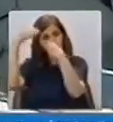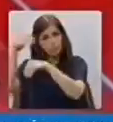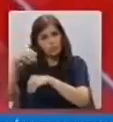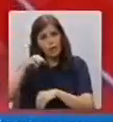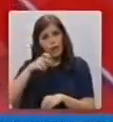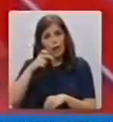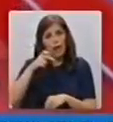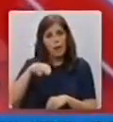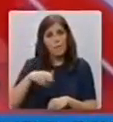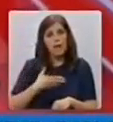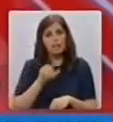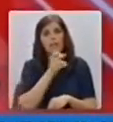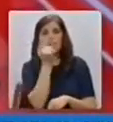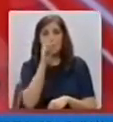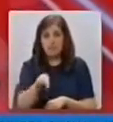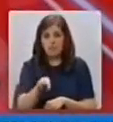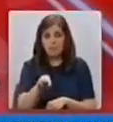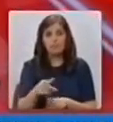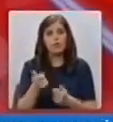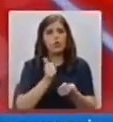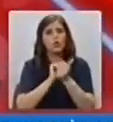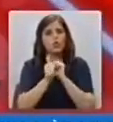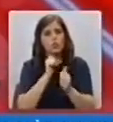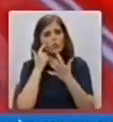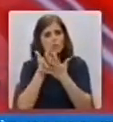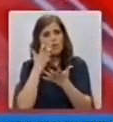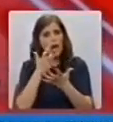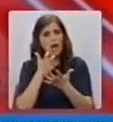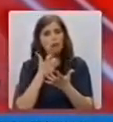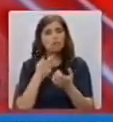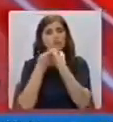No desporto, destaque para o clássico, o jogo grande da